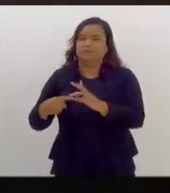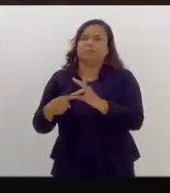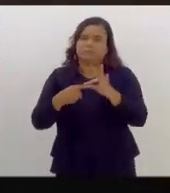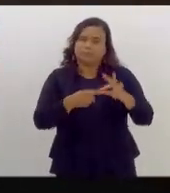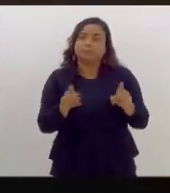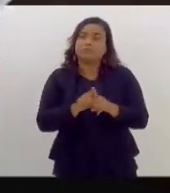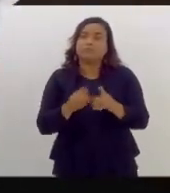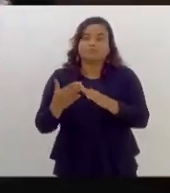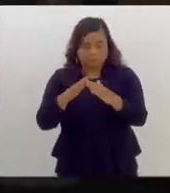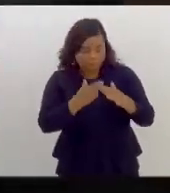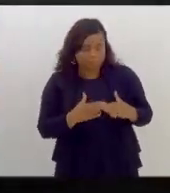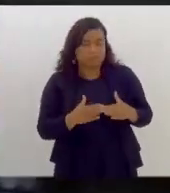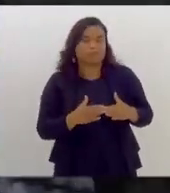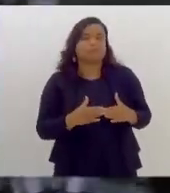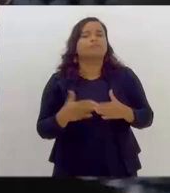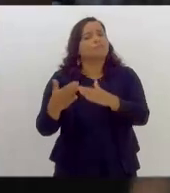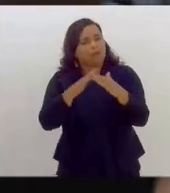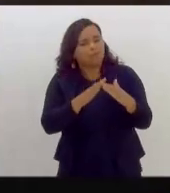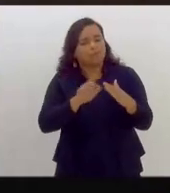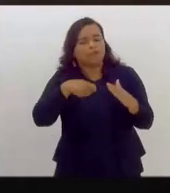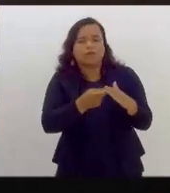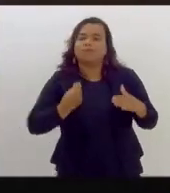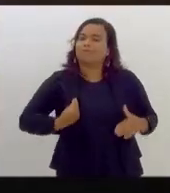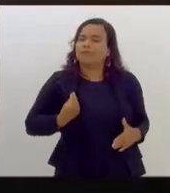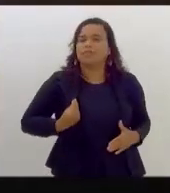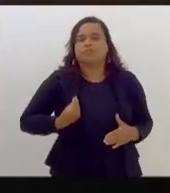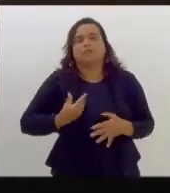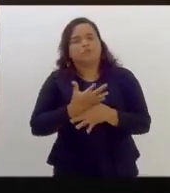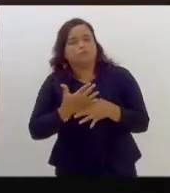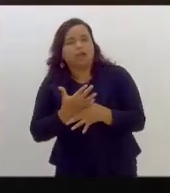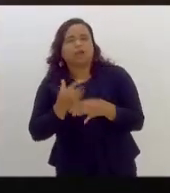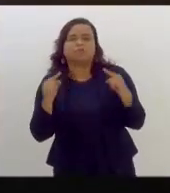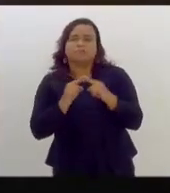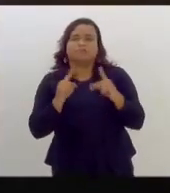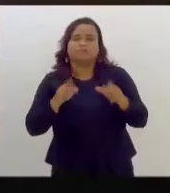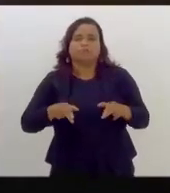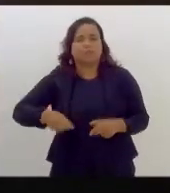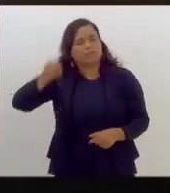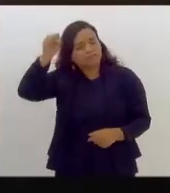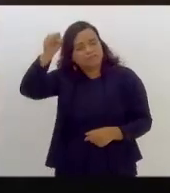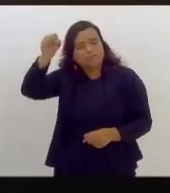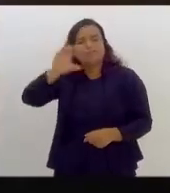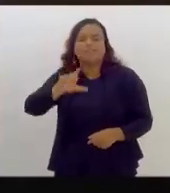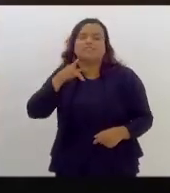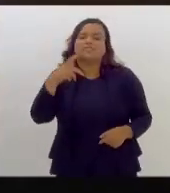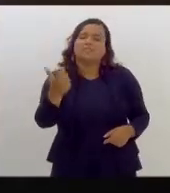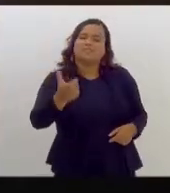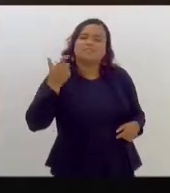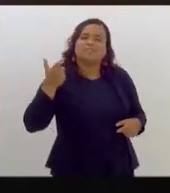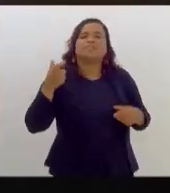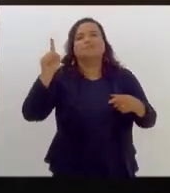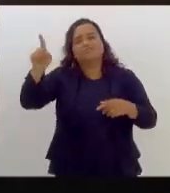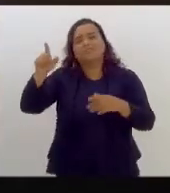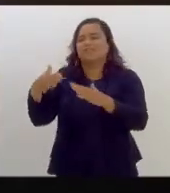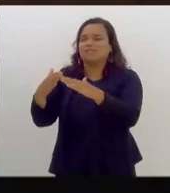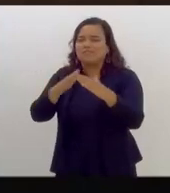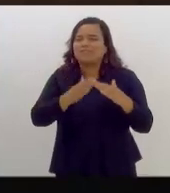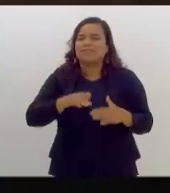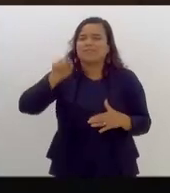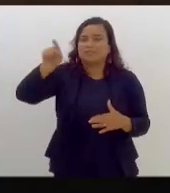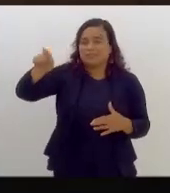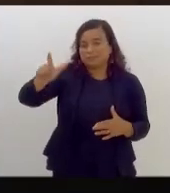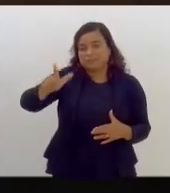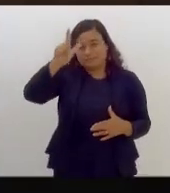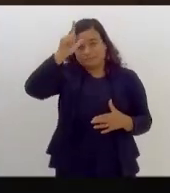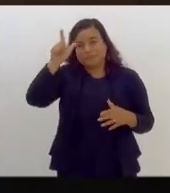e nas favelas. Favela é vida, favela é cidade. Viva o CPX, viva o Complexo do Alemão, ao